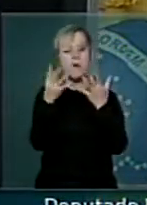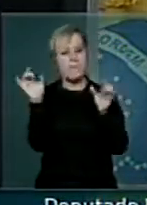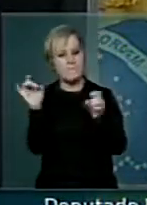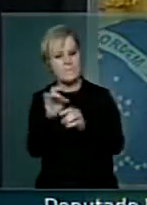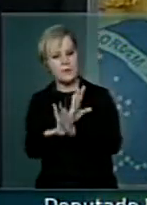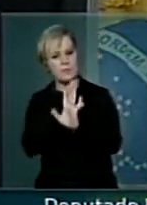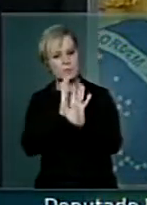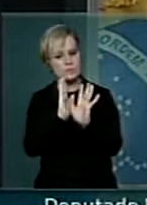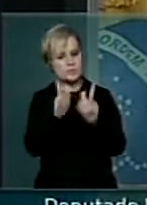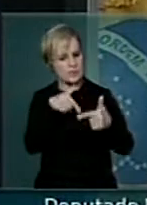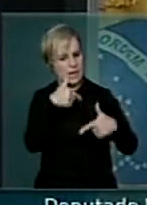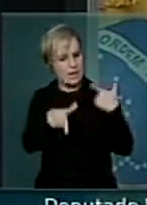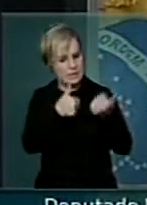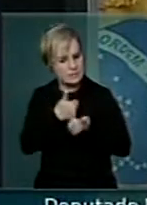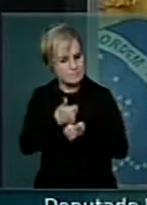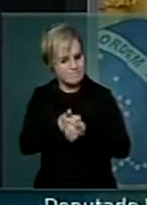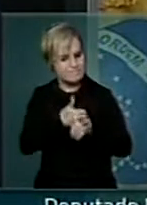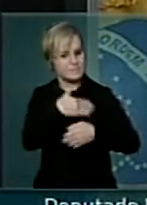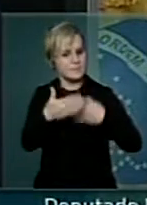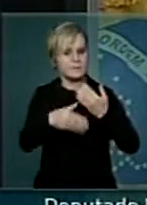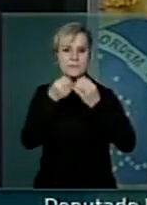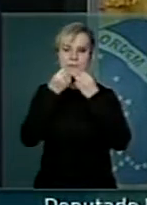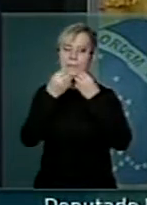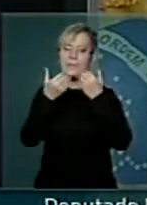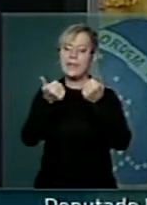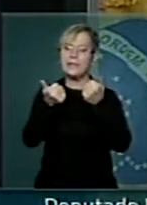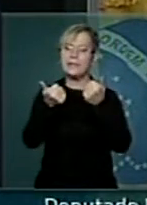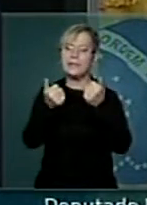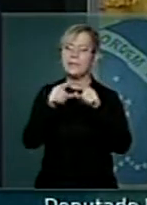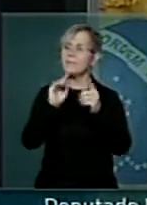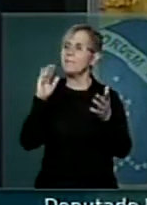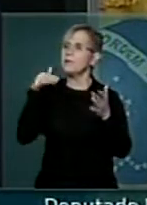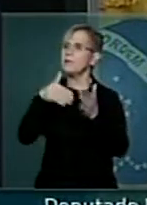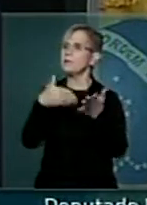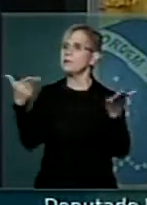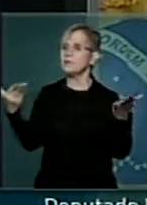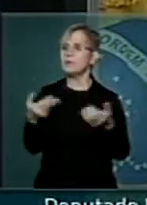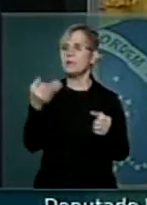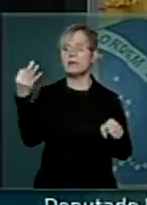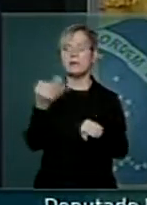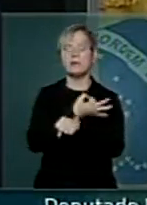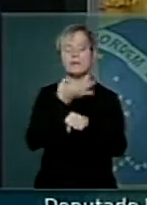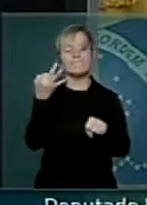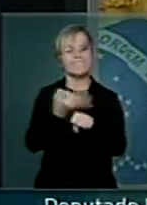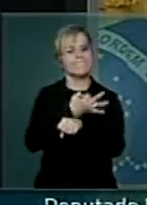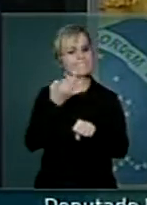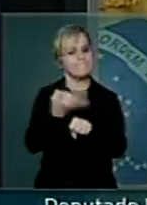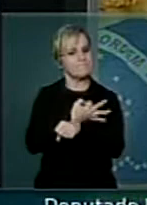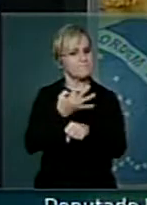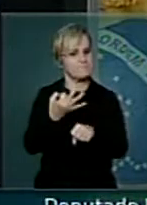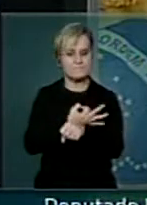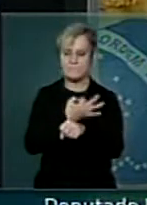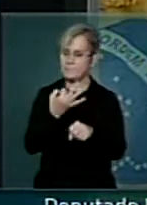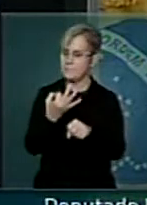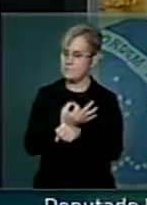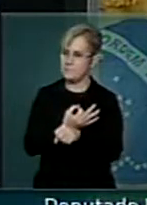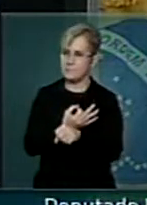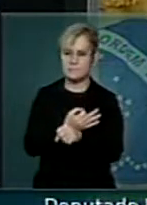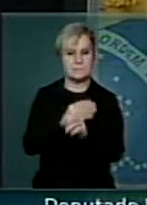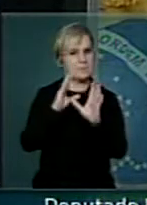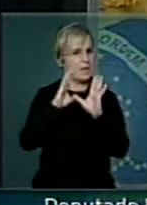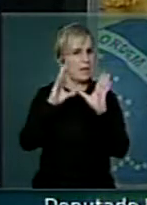tão trabalhada, tão burilada, nós ainda enfrentamos situações como essa. E é claro que nós